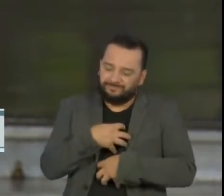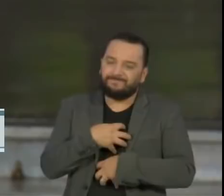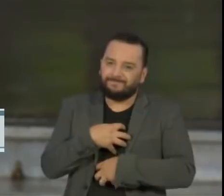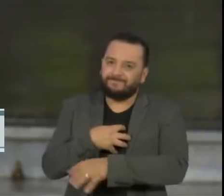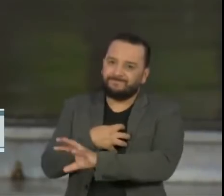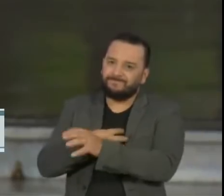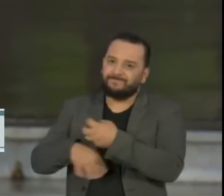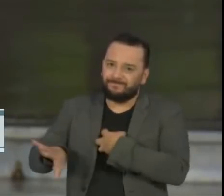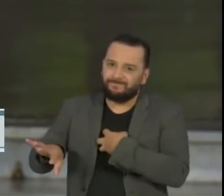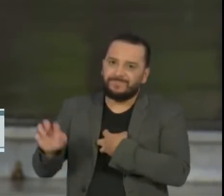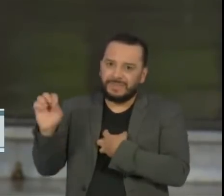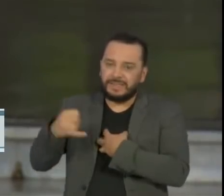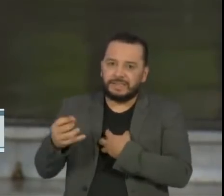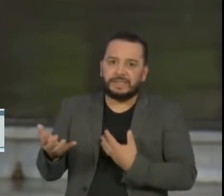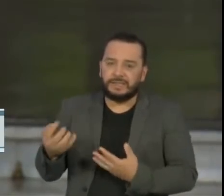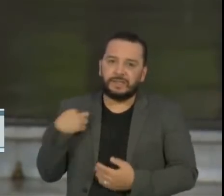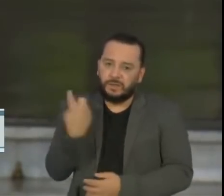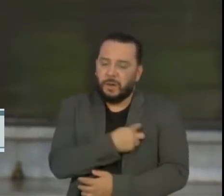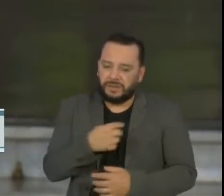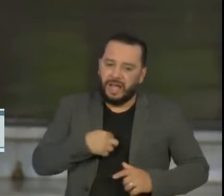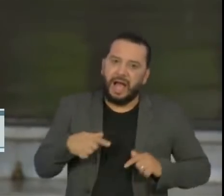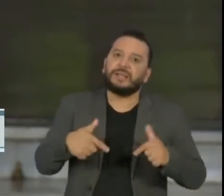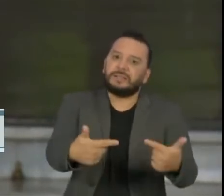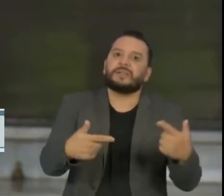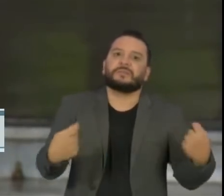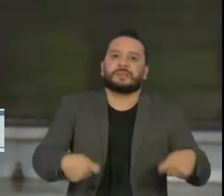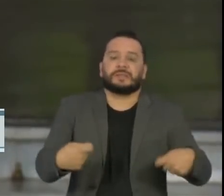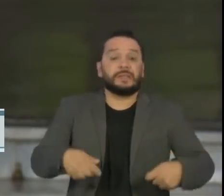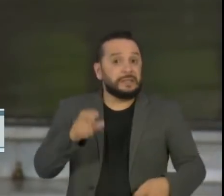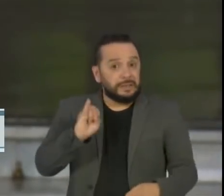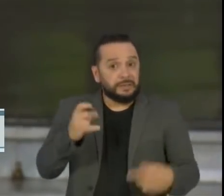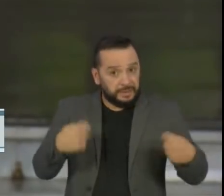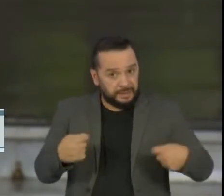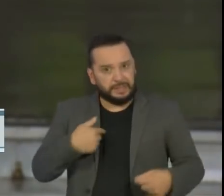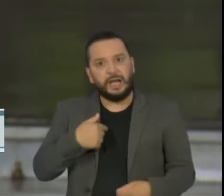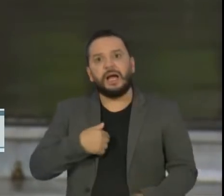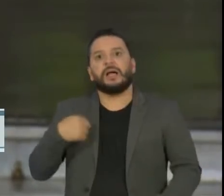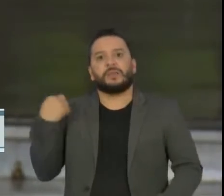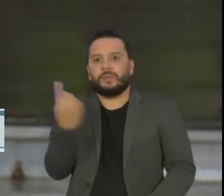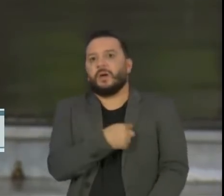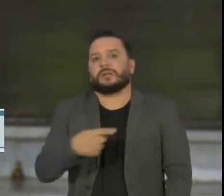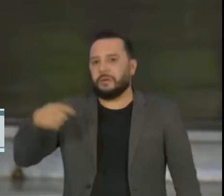parte. E se for necessário, a gente, de novo, vai endurecer como está sendo